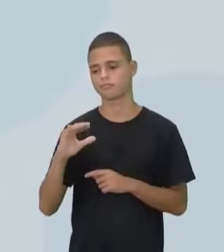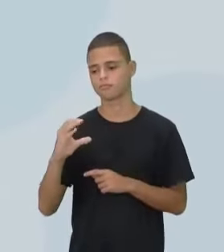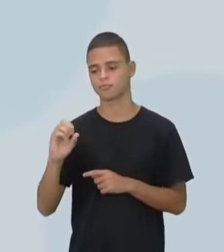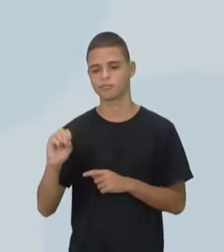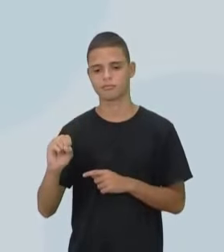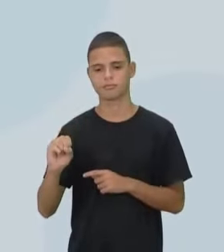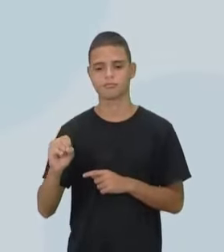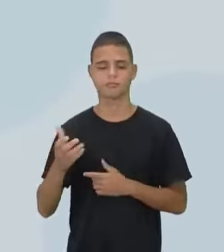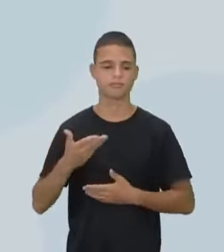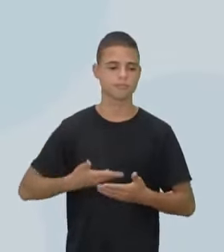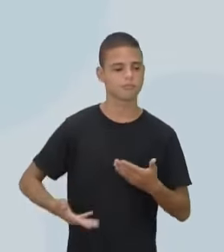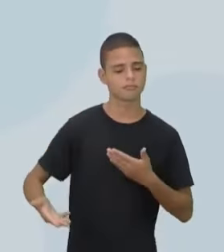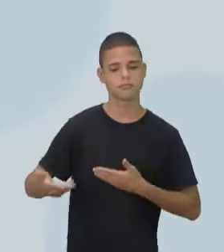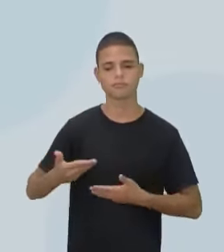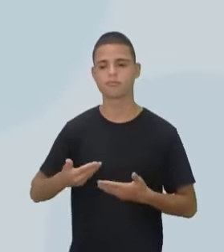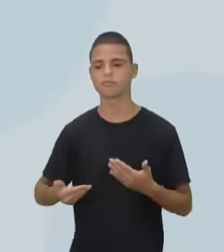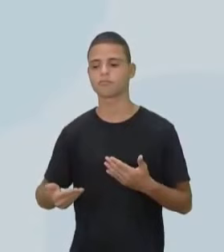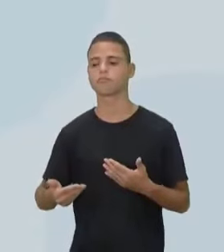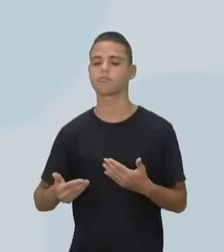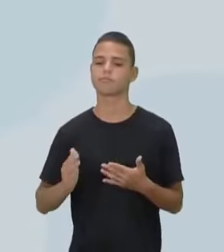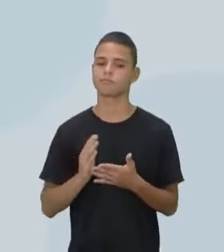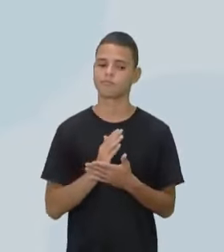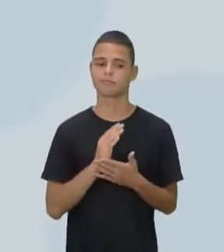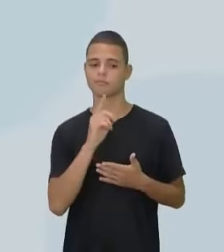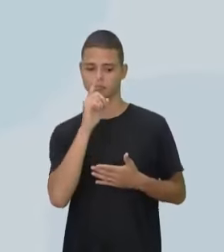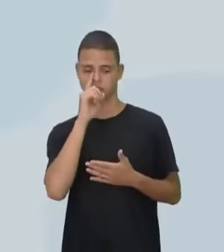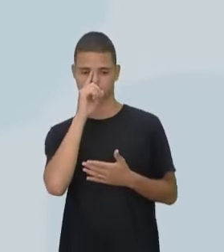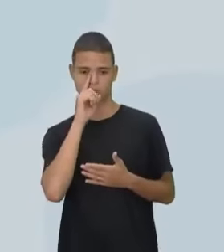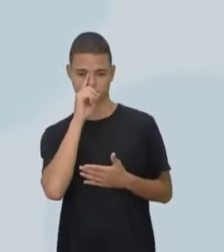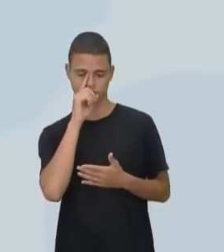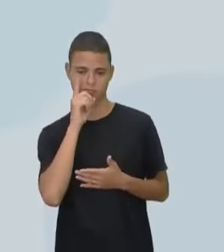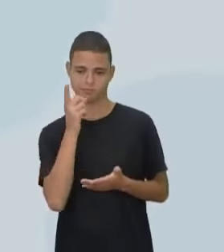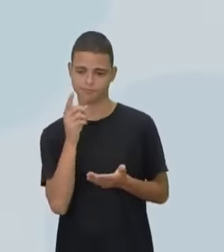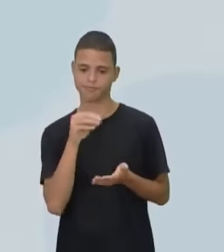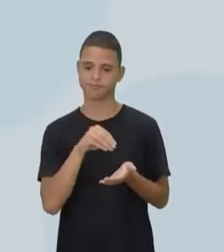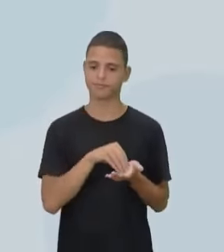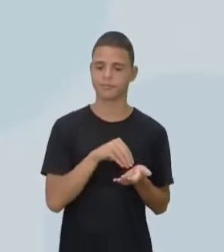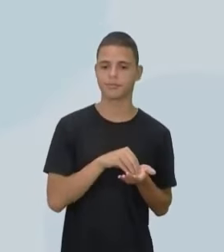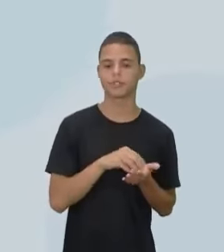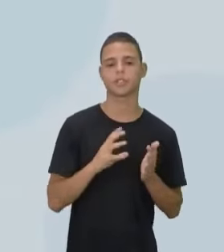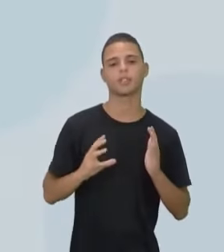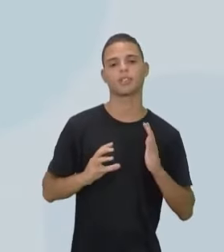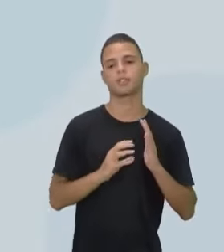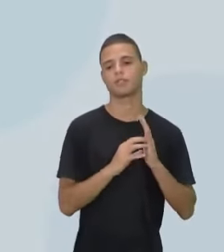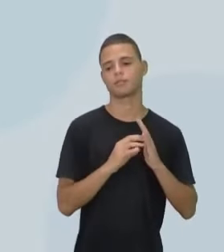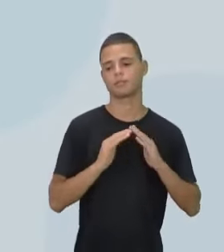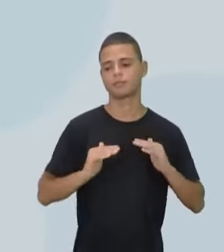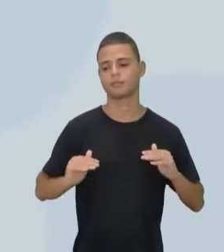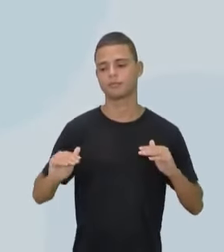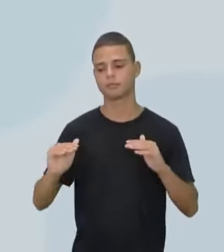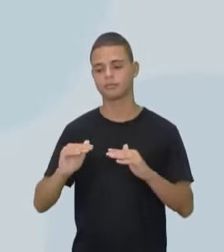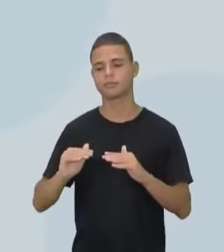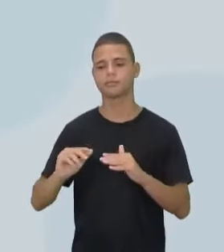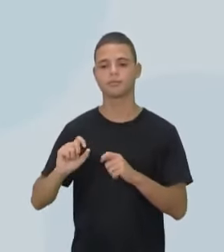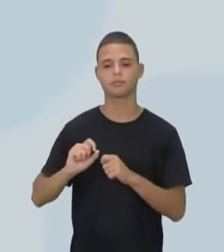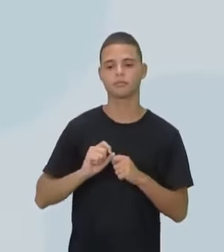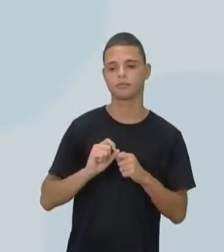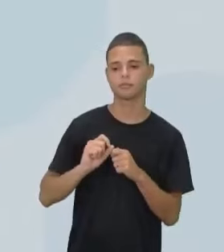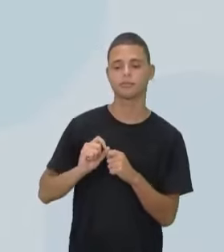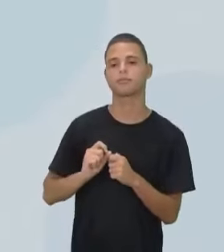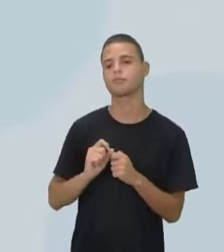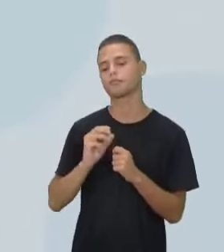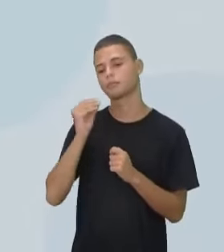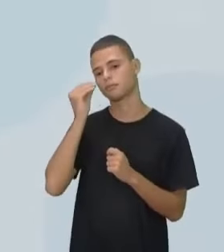aqui, a interação entre uma ameaça, uma vulnerabilidade e o dano, e tudo aquilo que a gente faz para